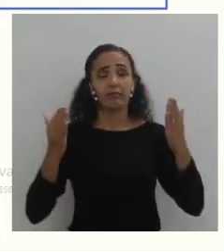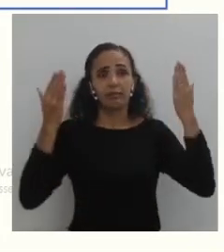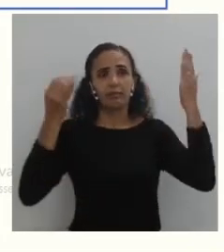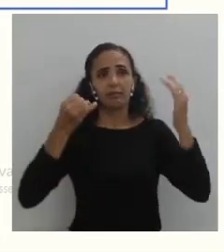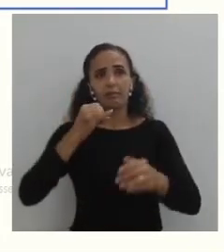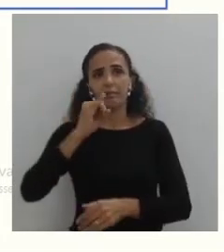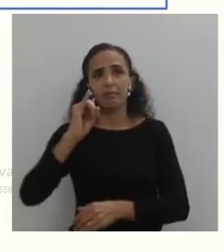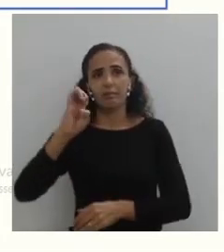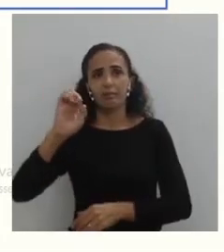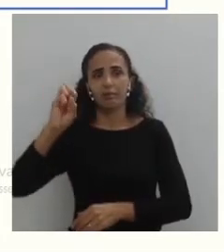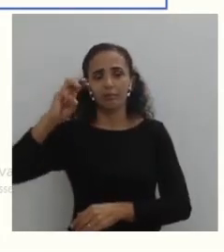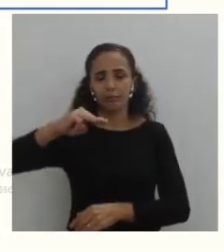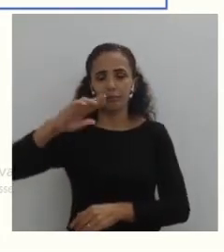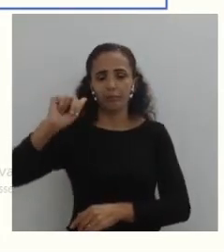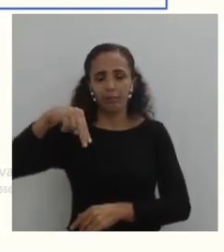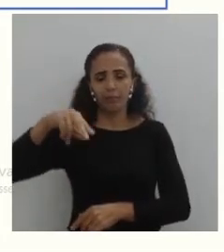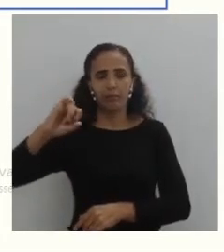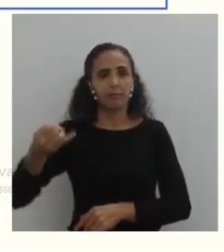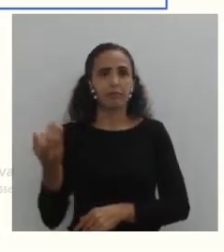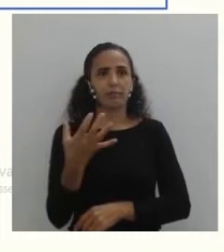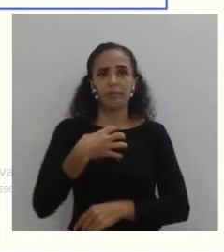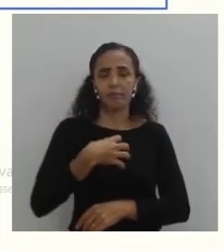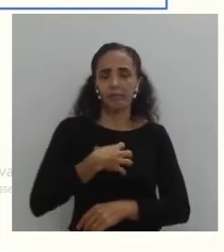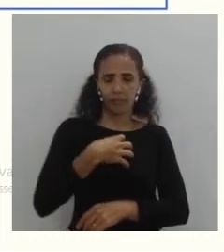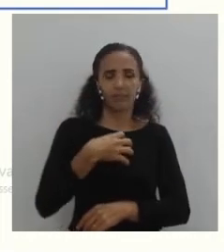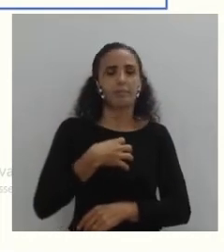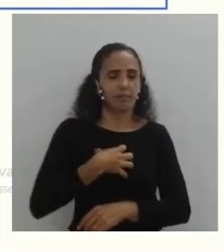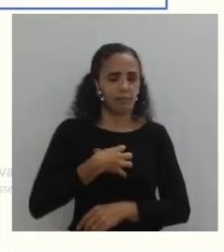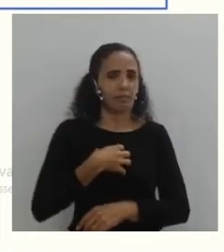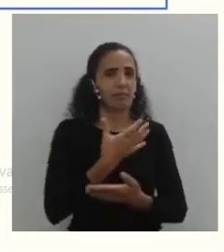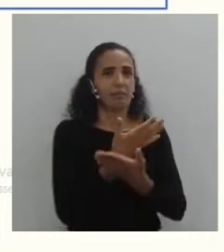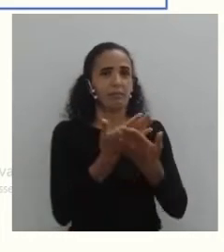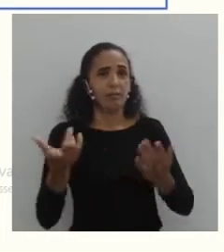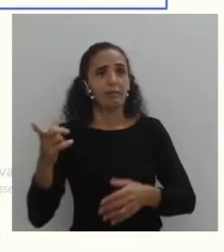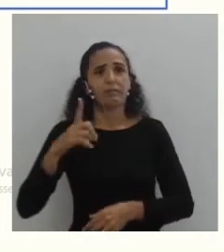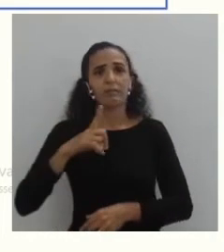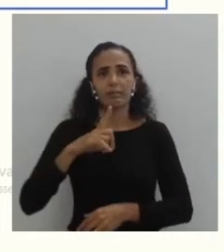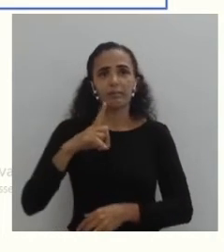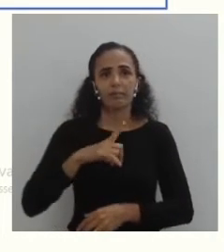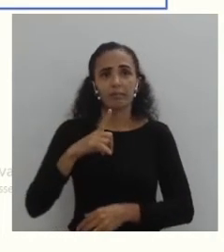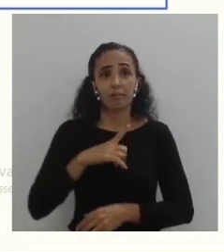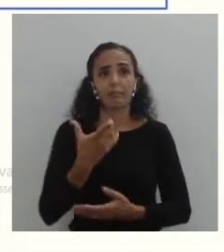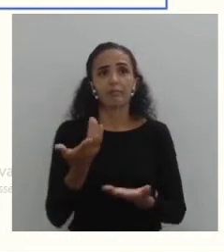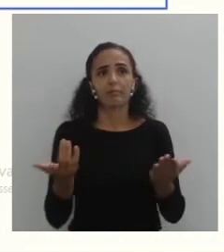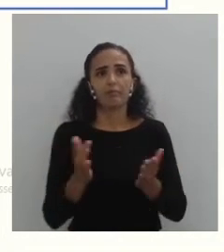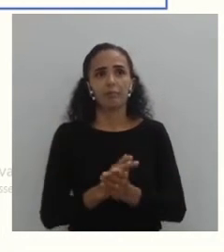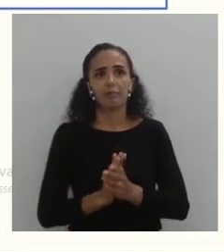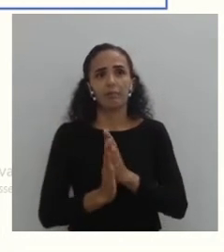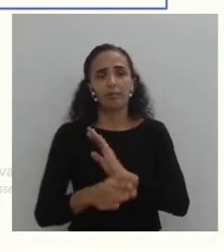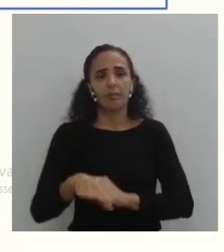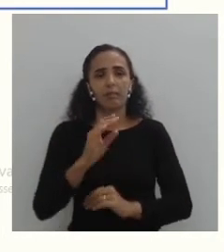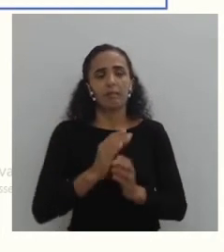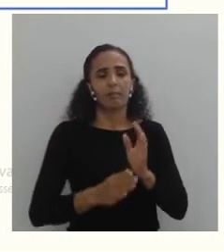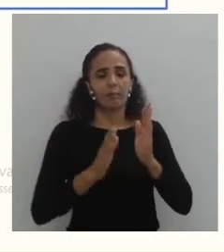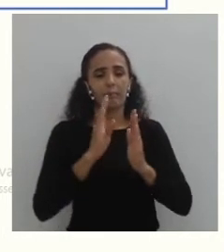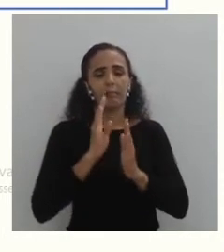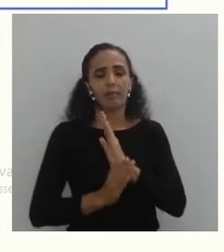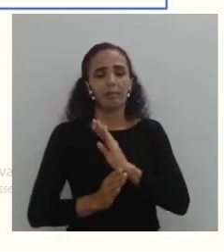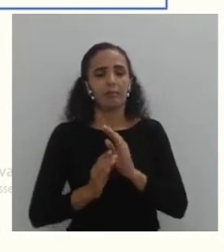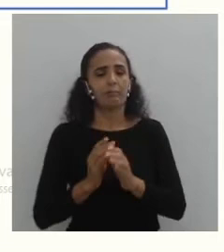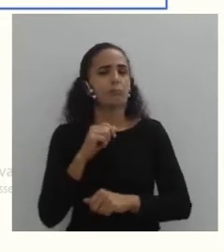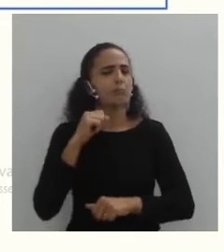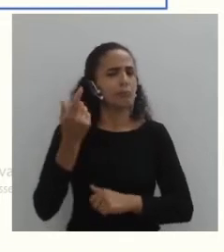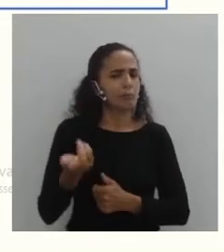de Iemanjá, em Salvador, Bahia. Nós temos aqui uma terceira, a Marcha para Jesus, no